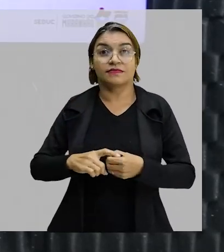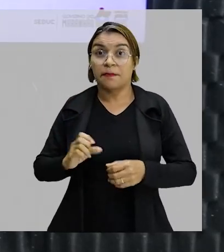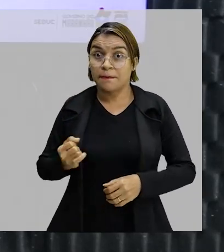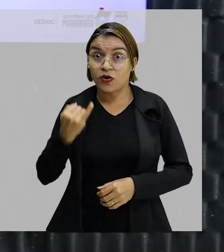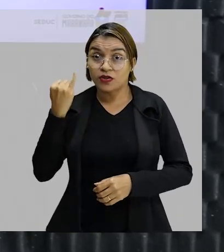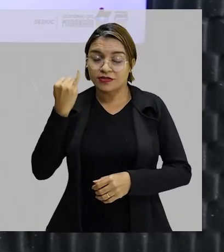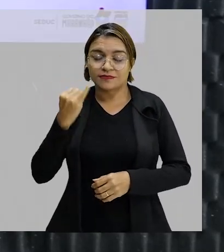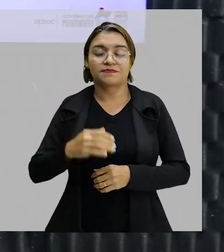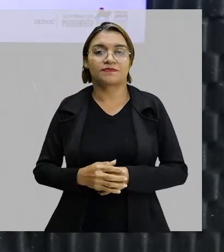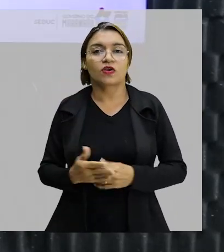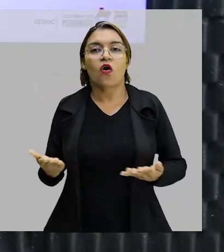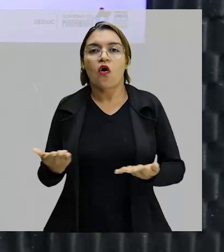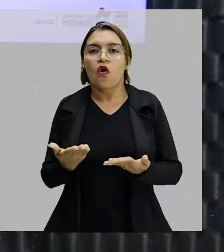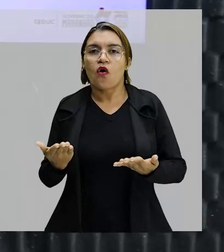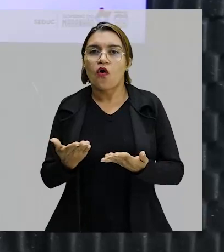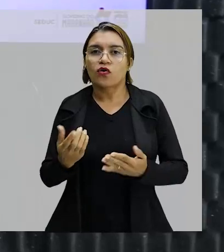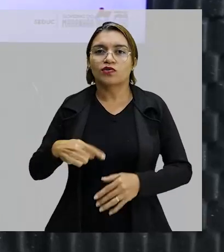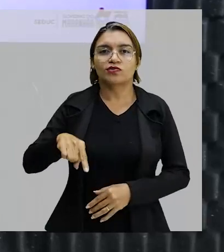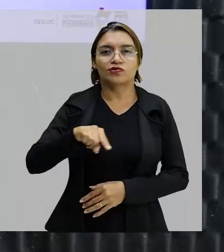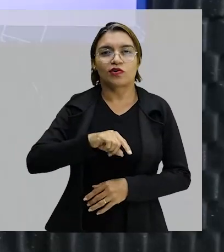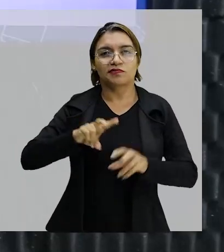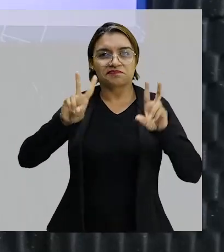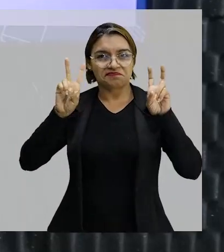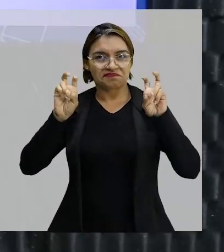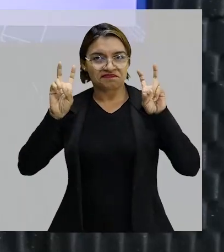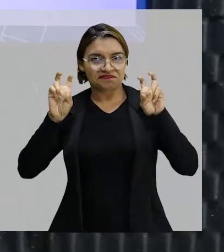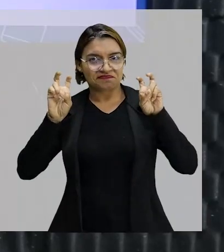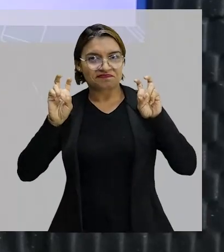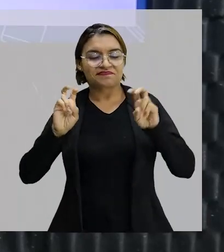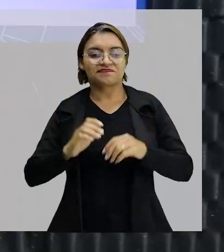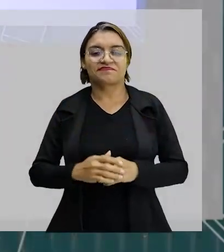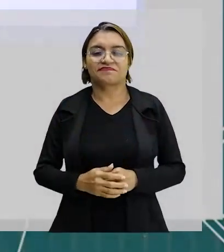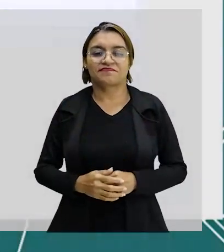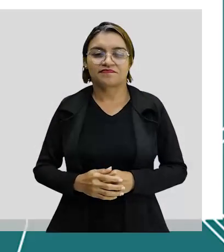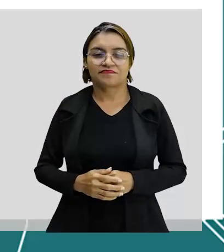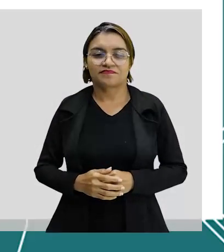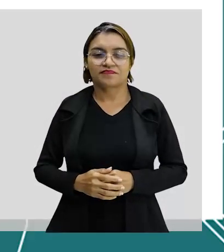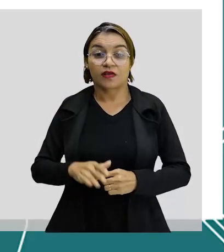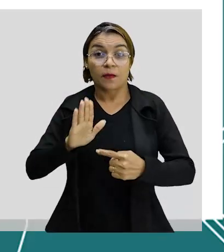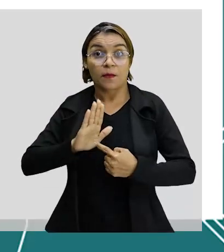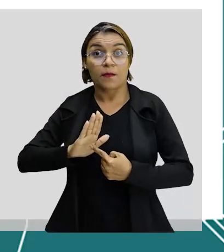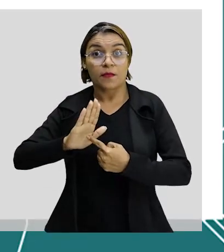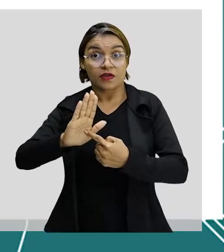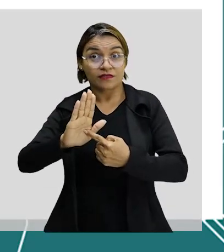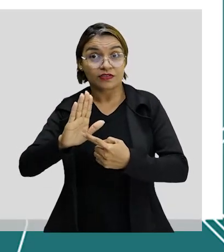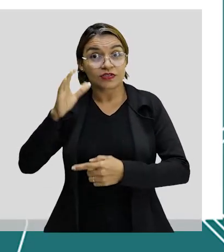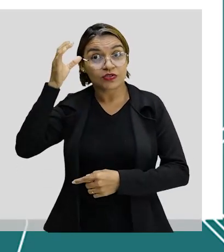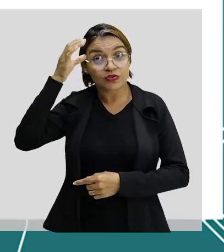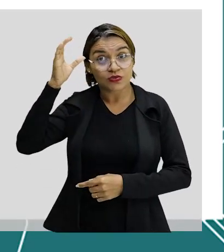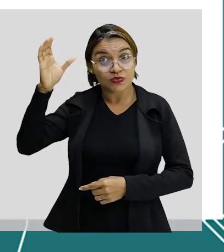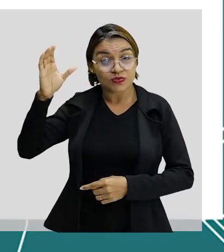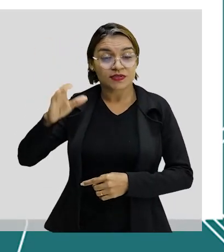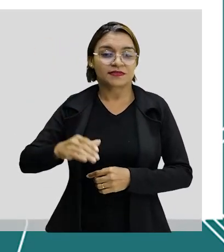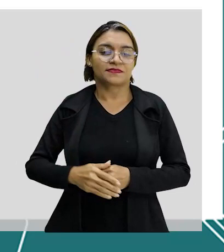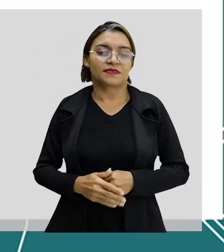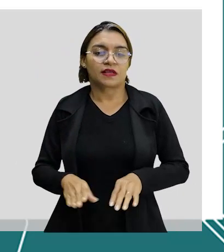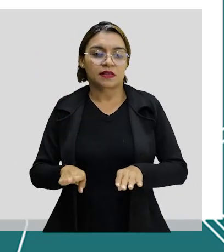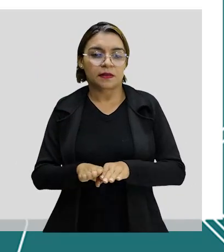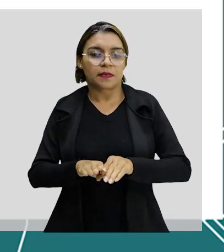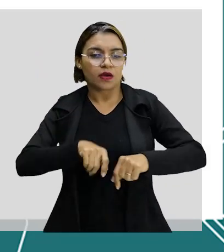certo? Então hoje a gente está aqui para falar sobre manifestações culturais. Vamos falar